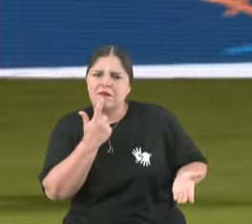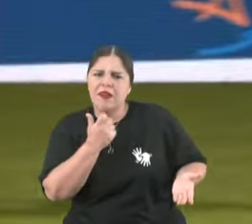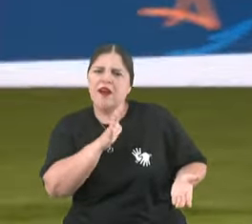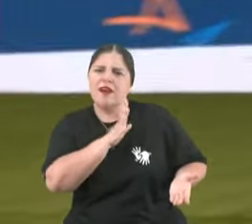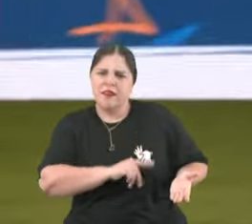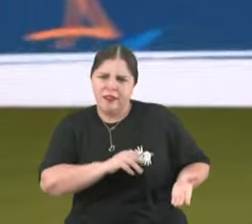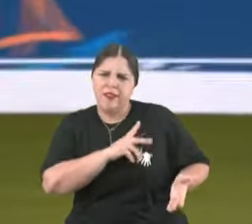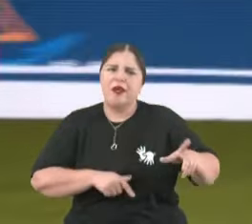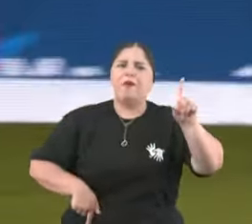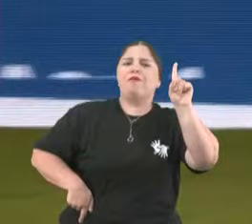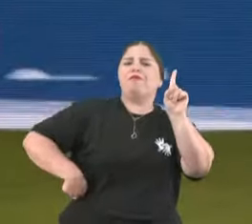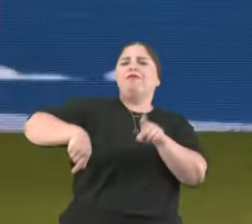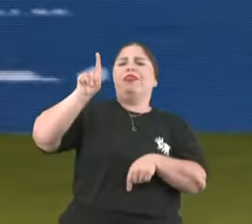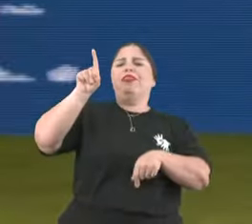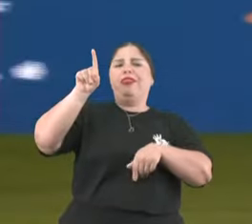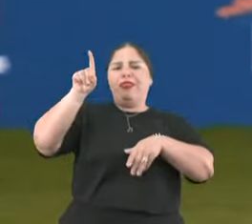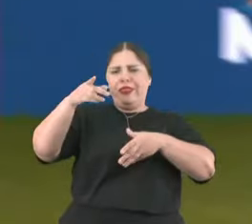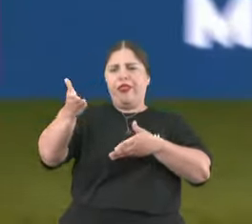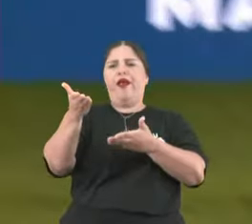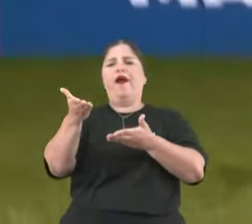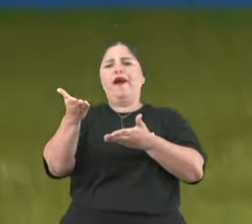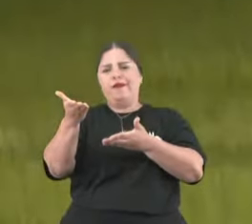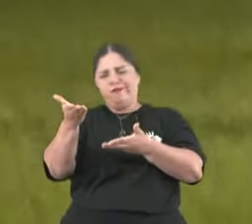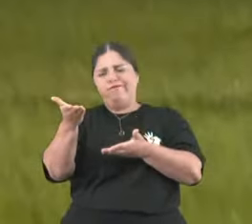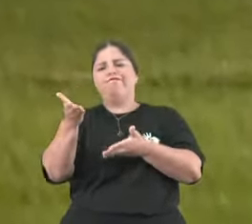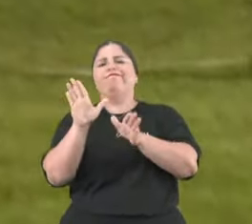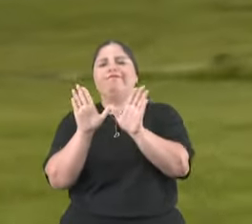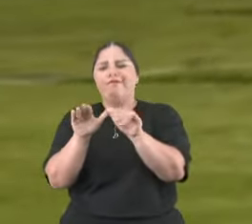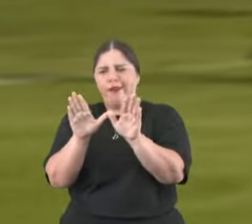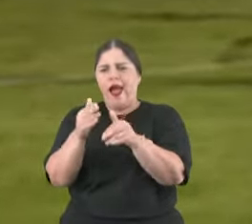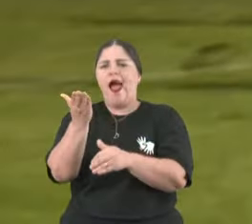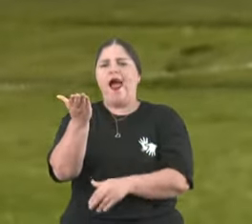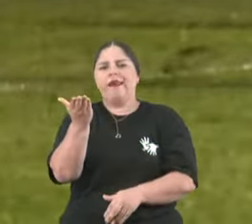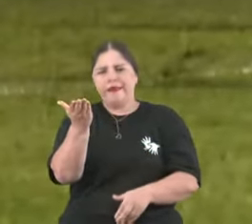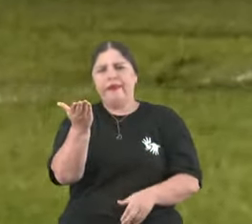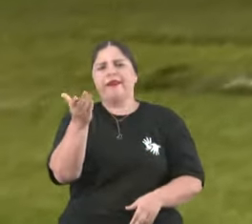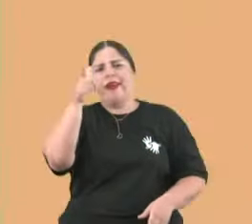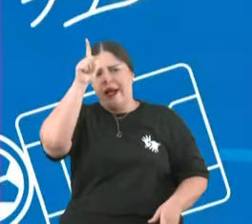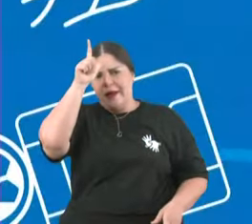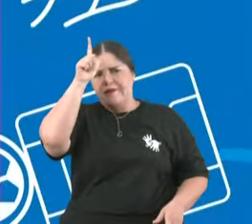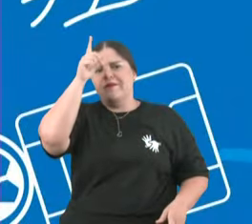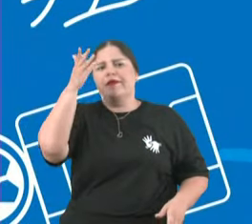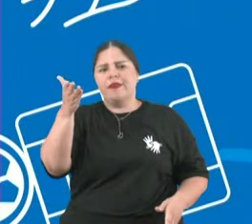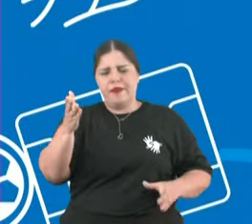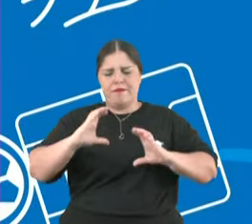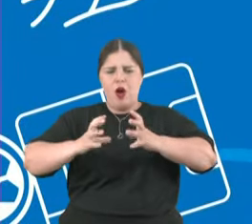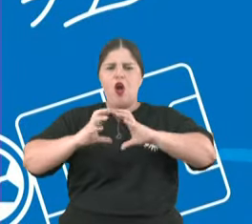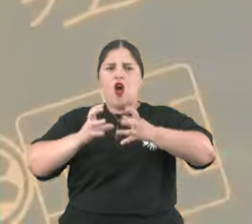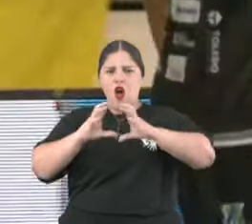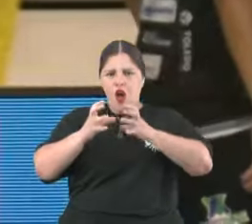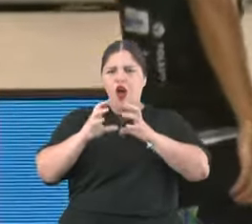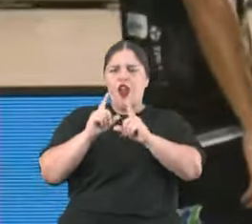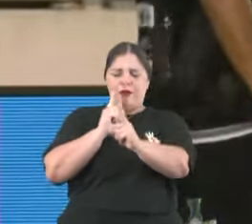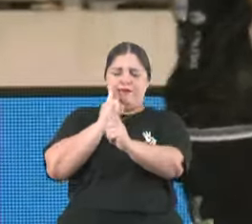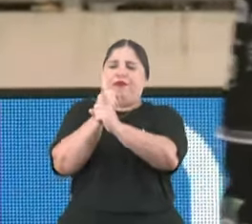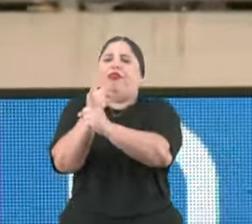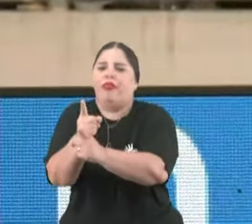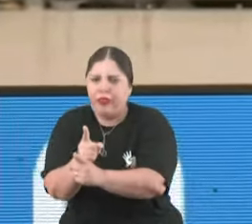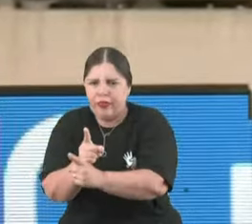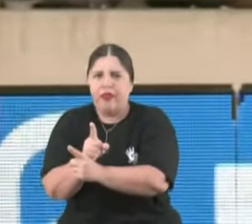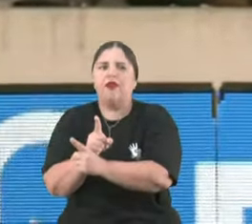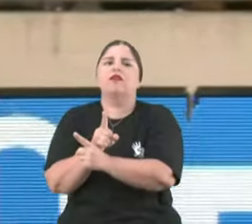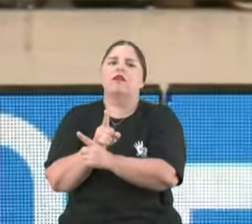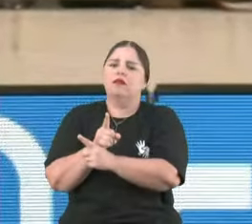Henrique. Você vê aí na repetição, ó, como de fato o alemão chega primeiro na bola. Ele atinge o Kellyton porque é física, né?